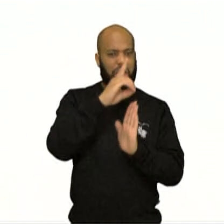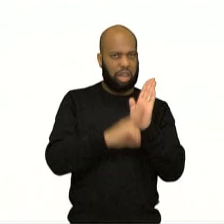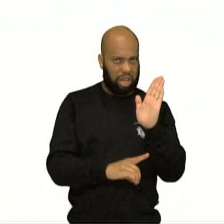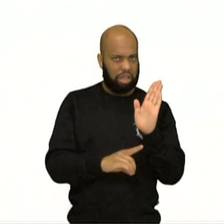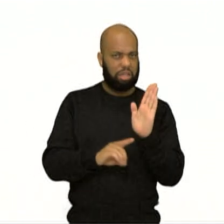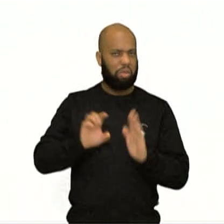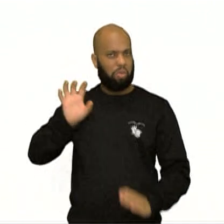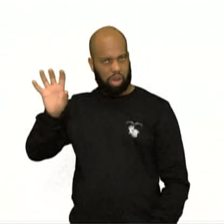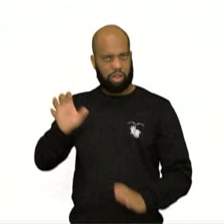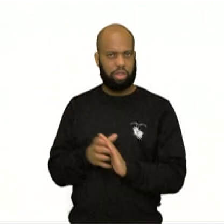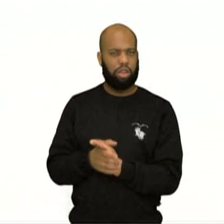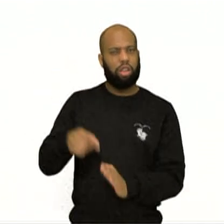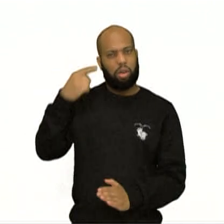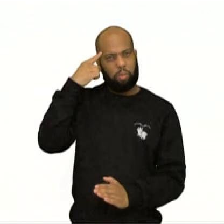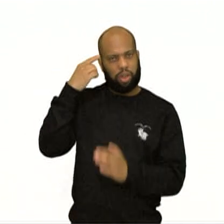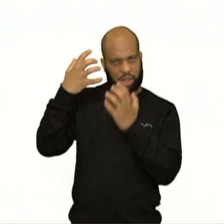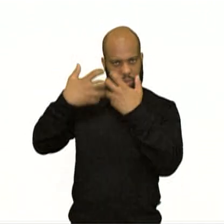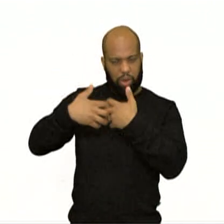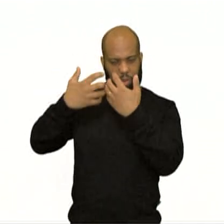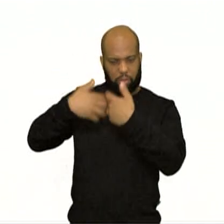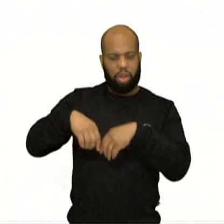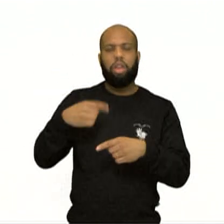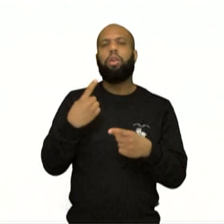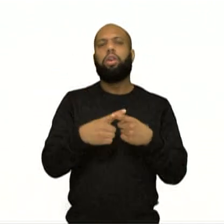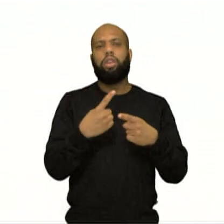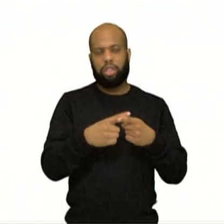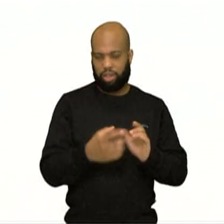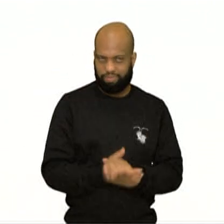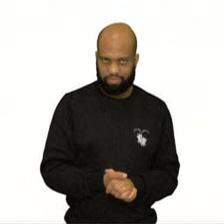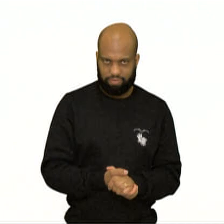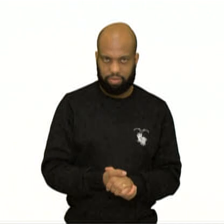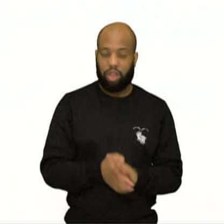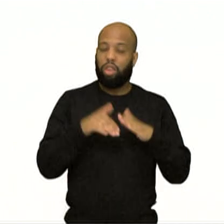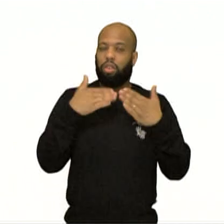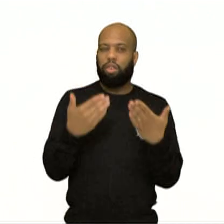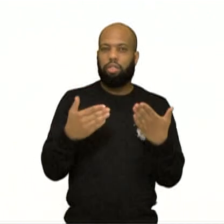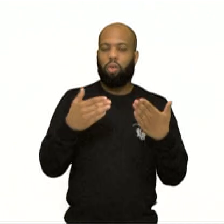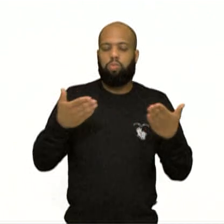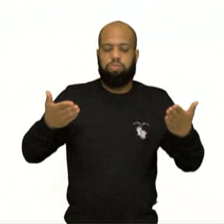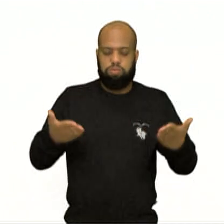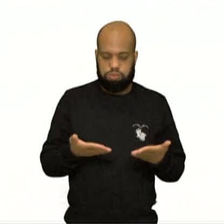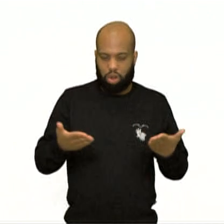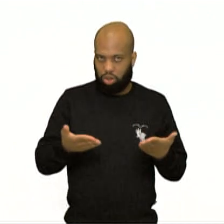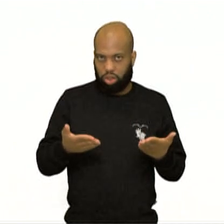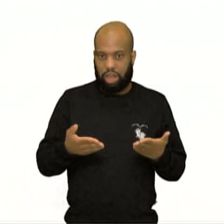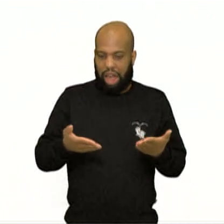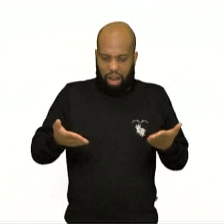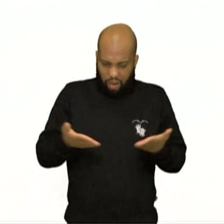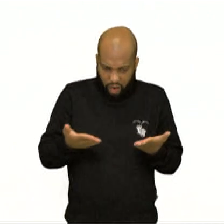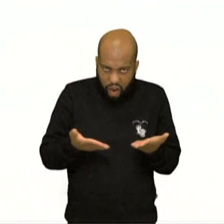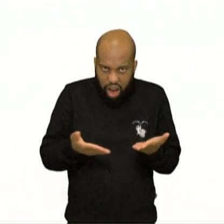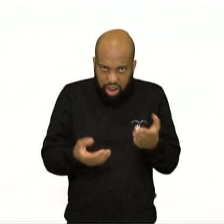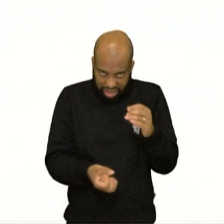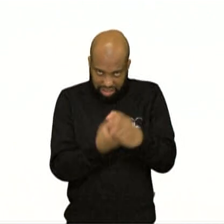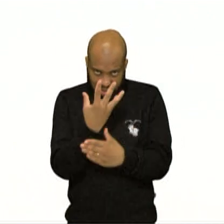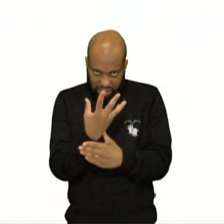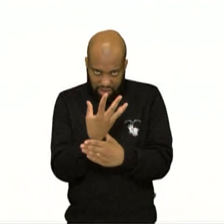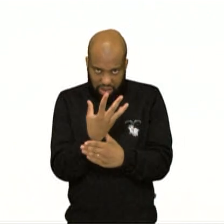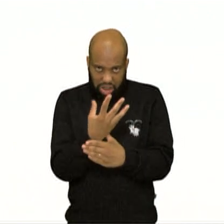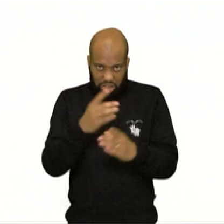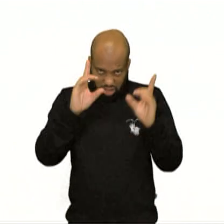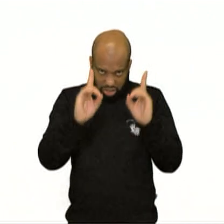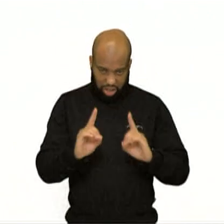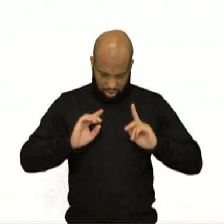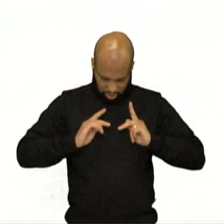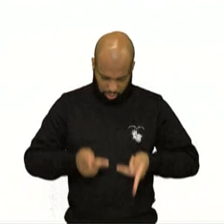aí. Pense, por que, veja, não é de hoje os direitos humanos, não foi criado aqui no Brasil, não foi